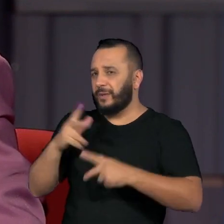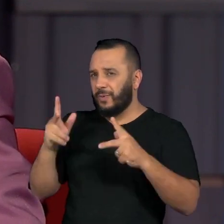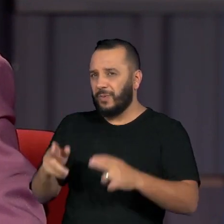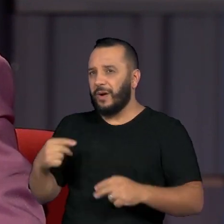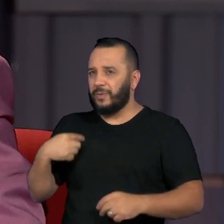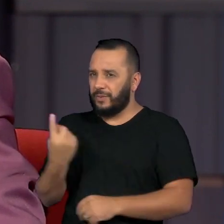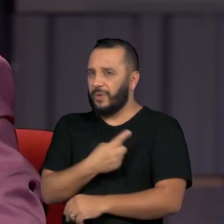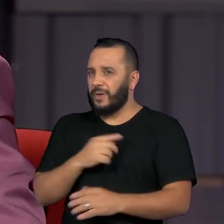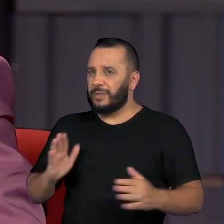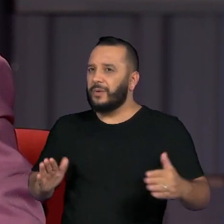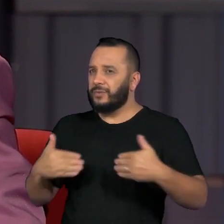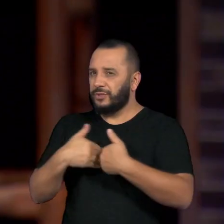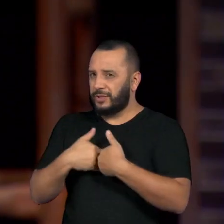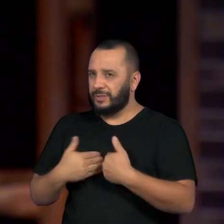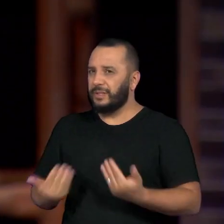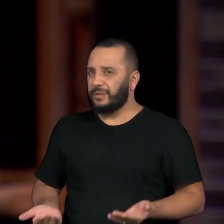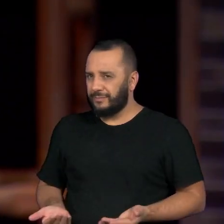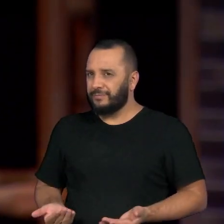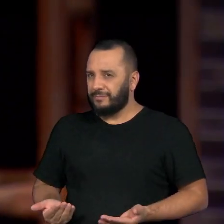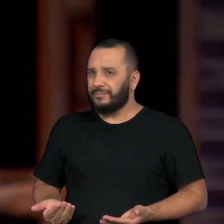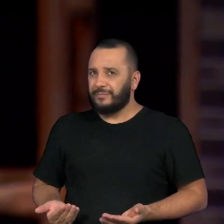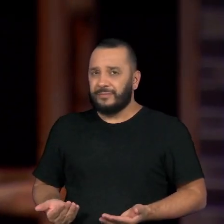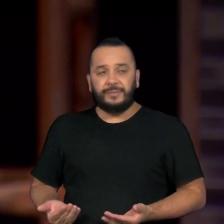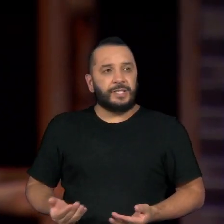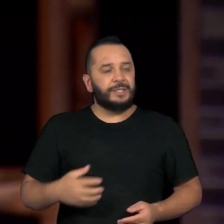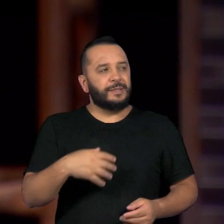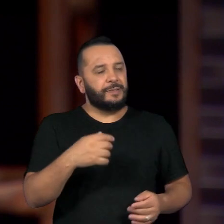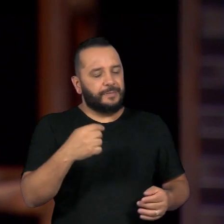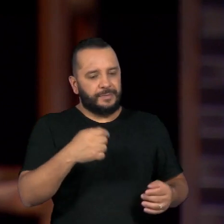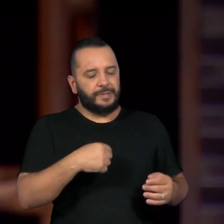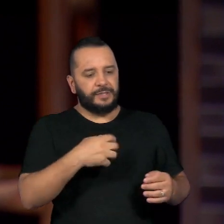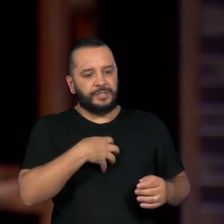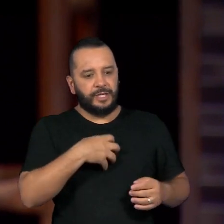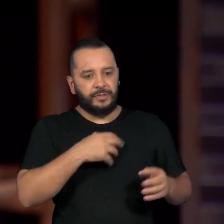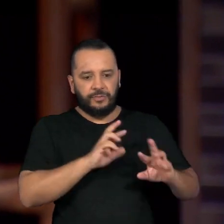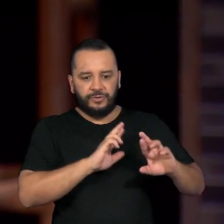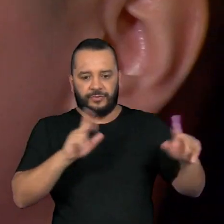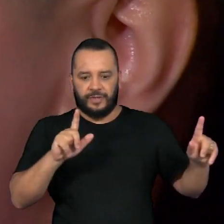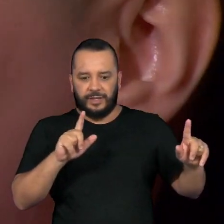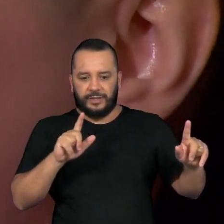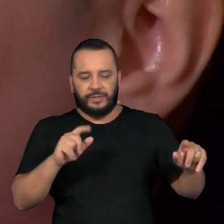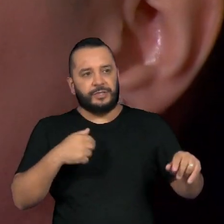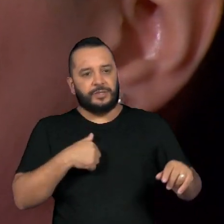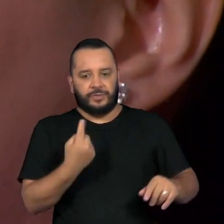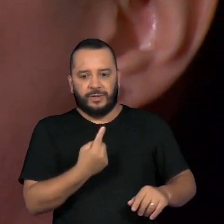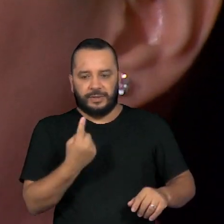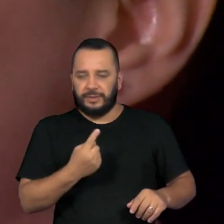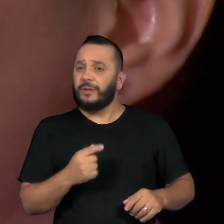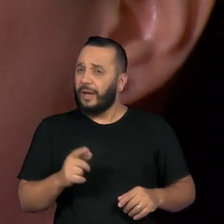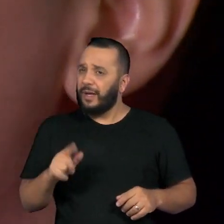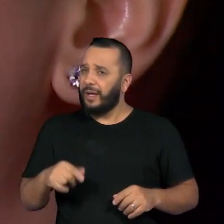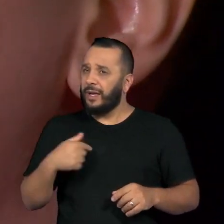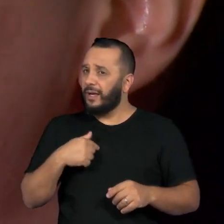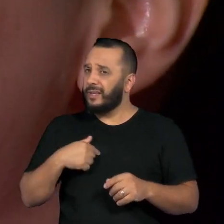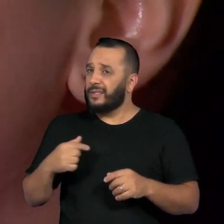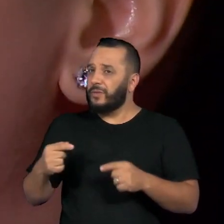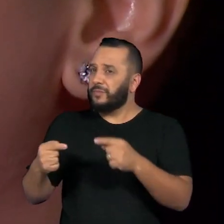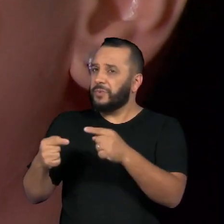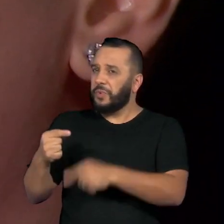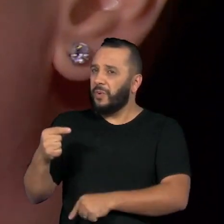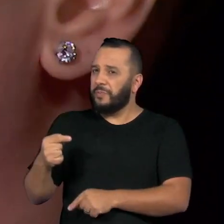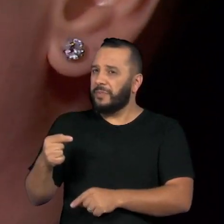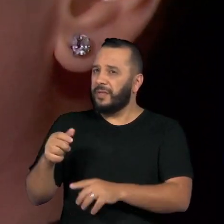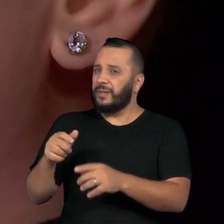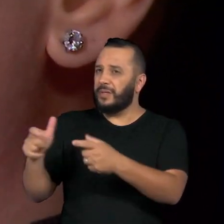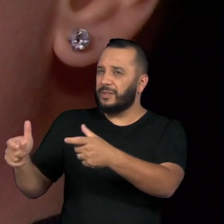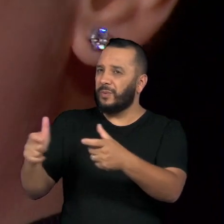nós autistas. De ser diferente e estar sozinho. De não se encaixar, falar, gente, eu não pertenço a